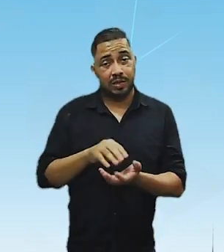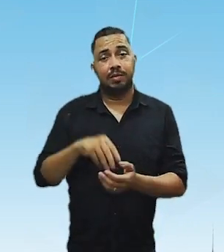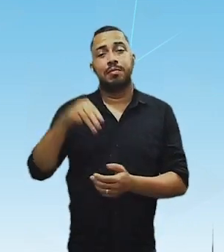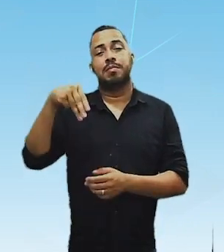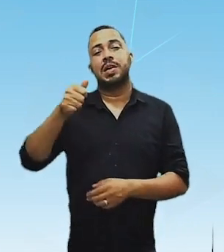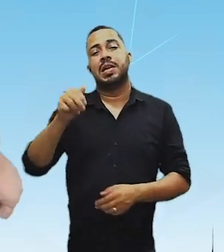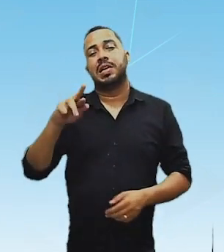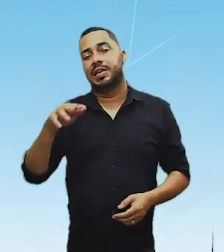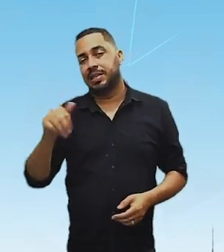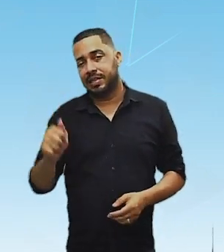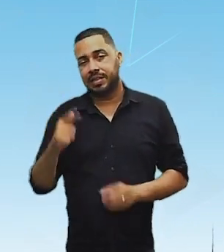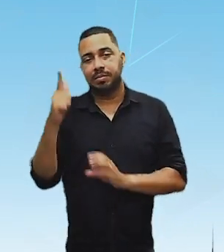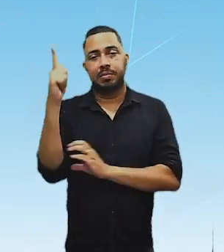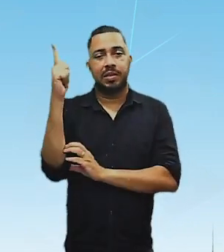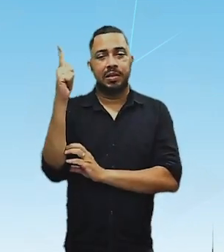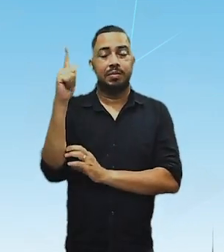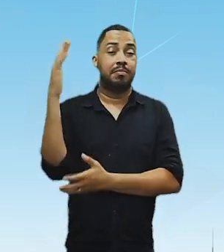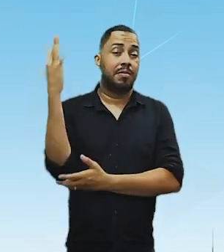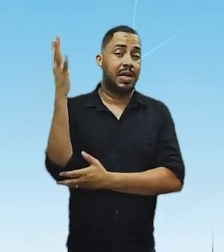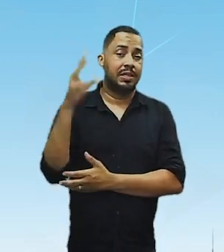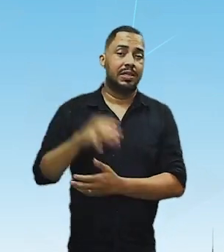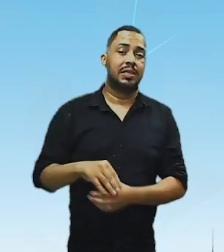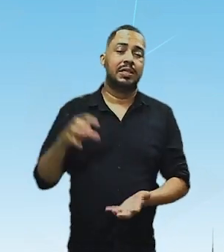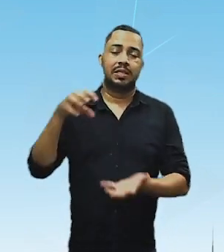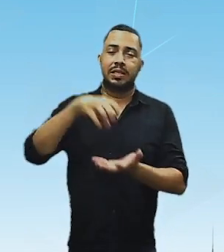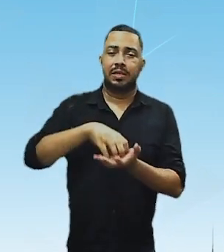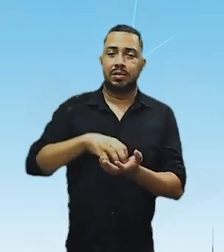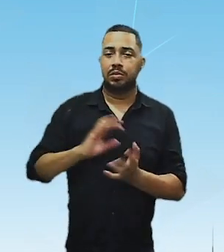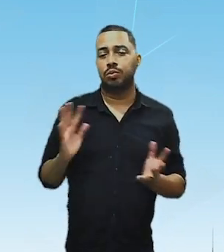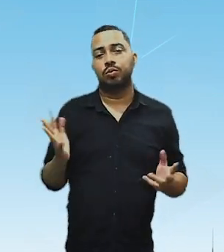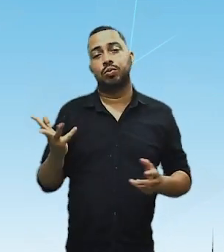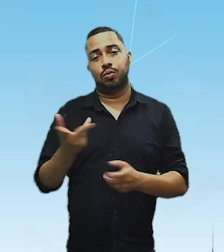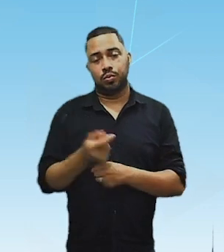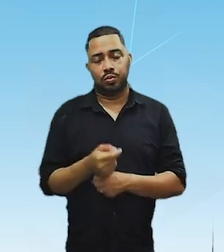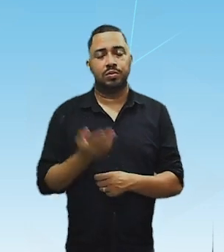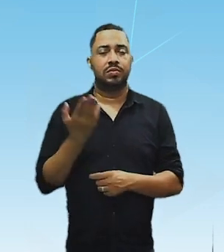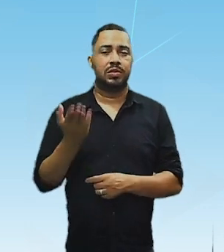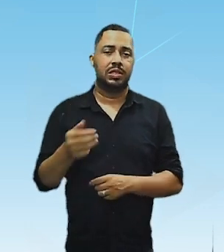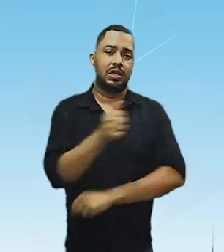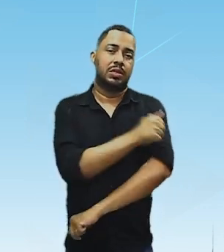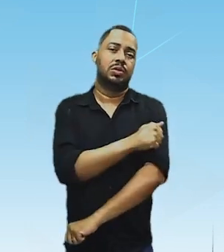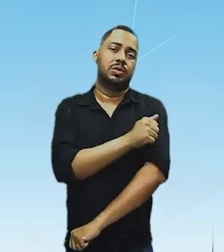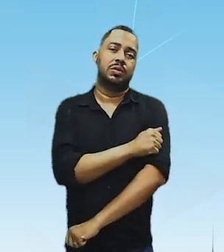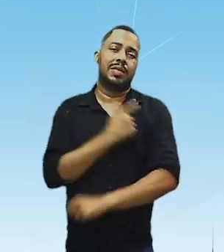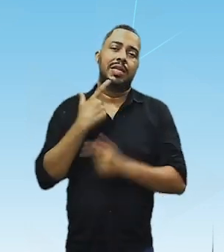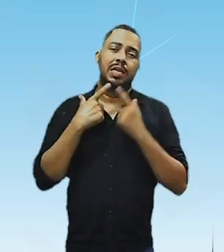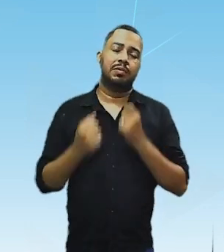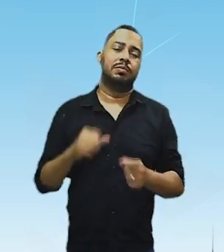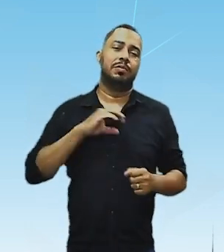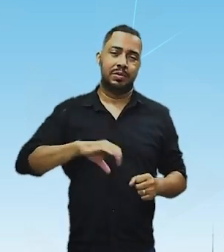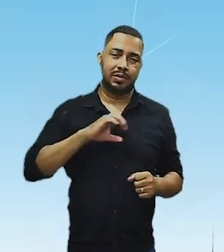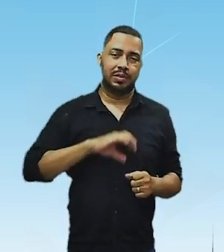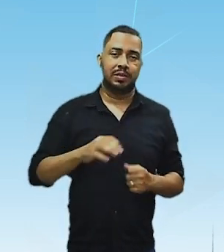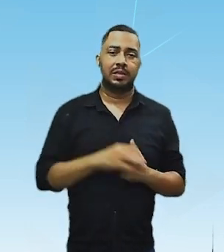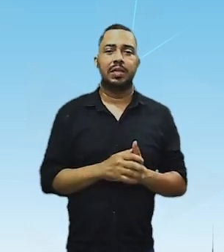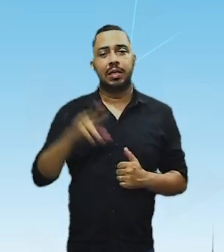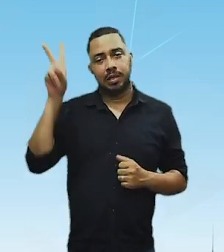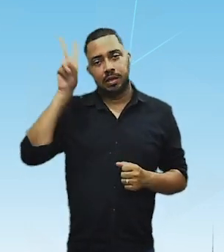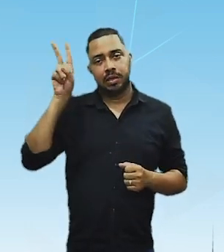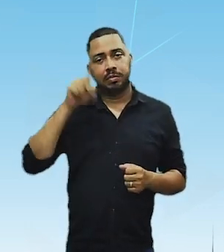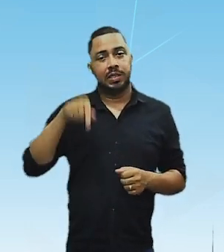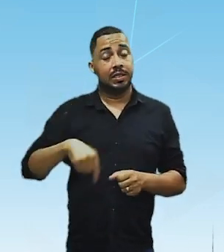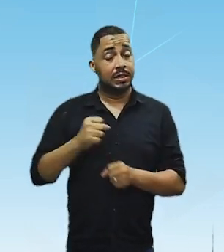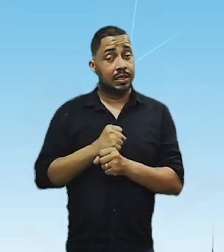da Mata do Centro, certo? E todos vocês, estudantes de língua portuguesa do estado. E lembrem-se que nesse